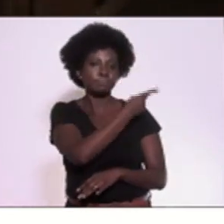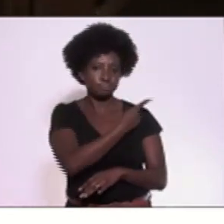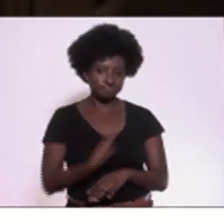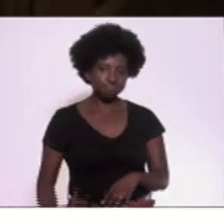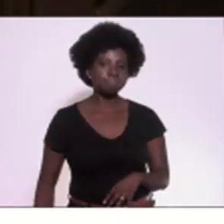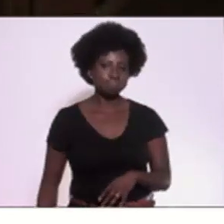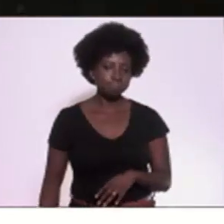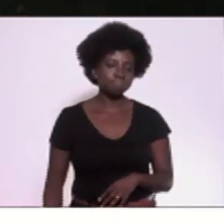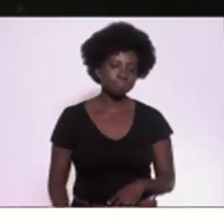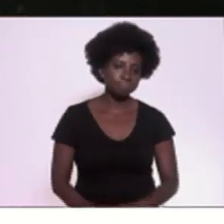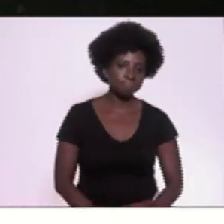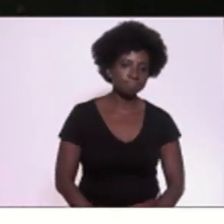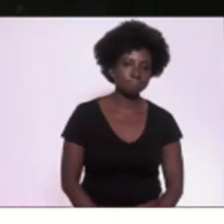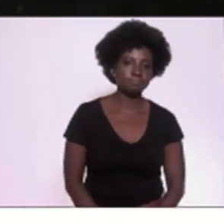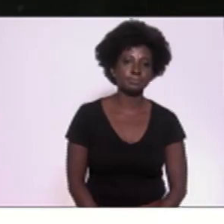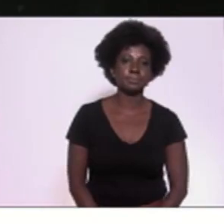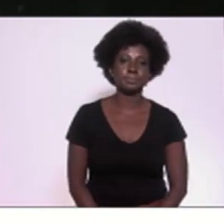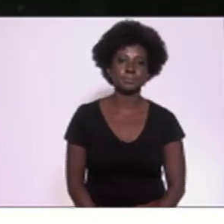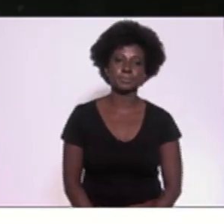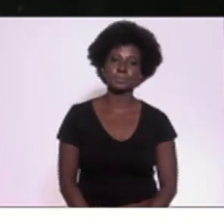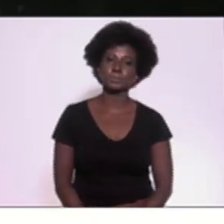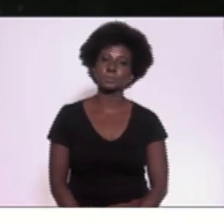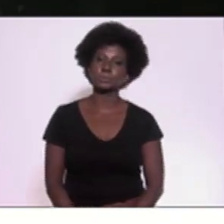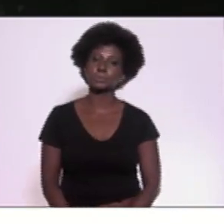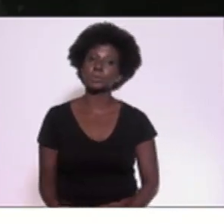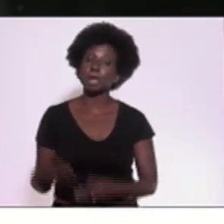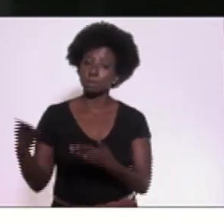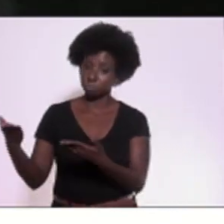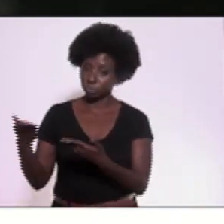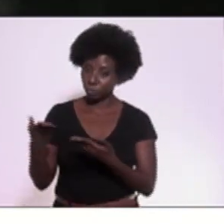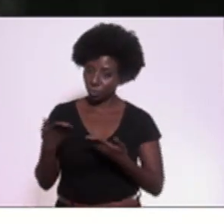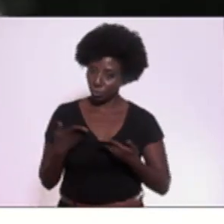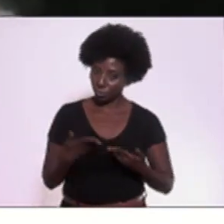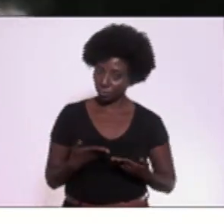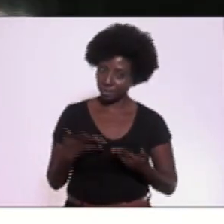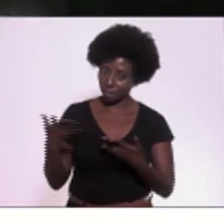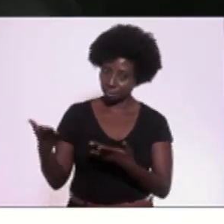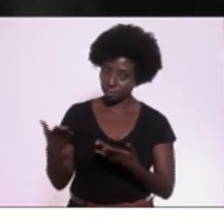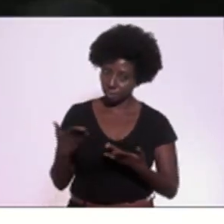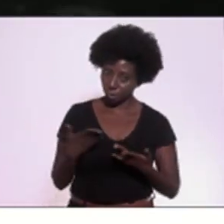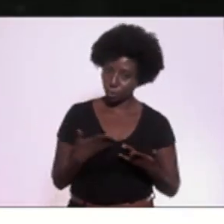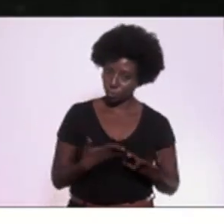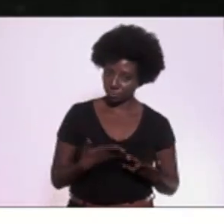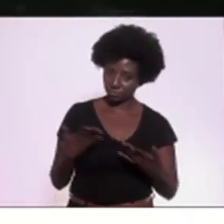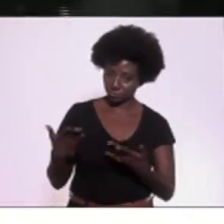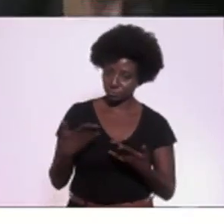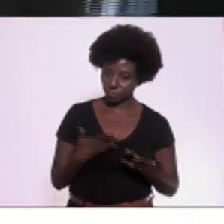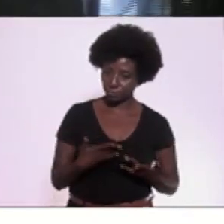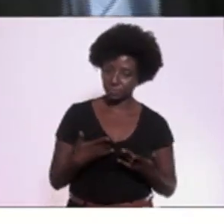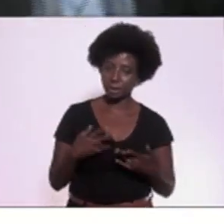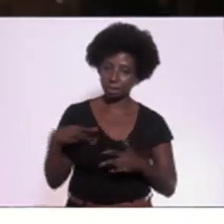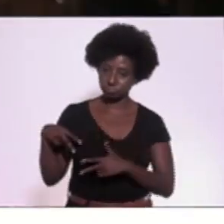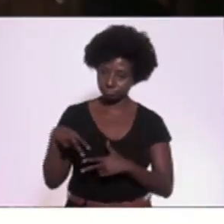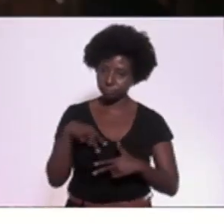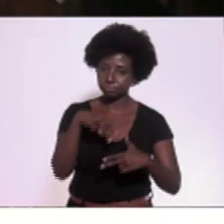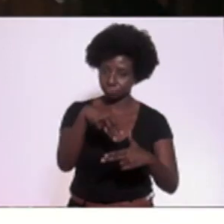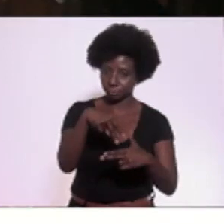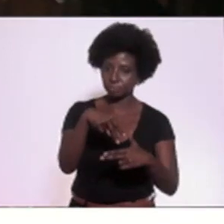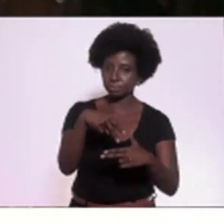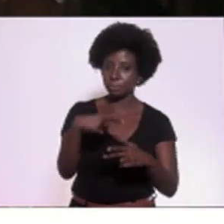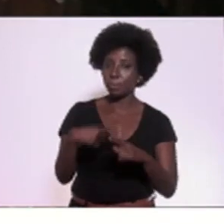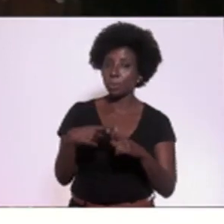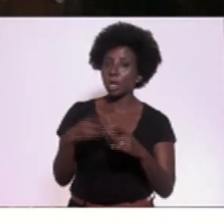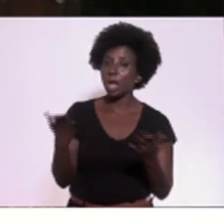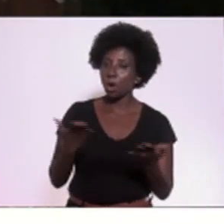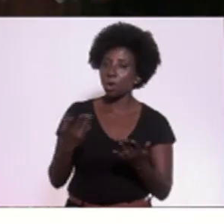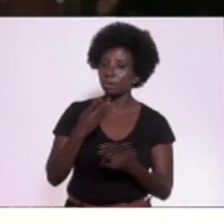deputada, senhora presidente. Gostaria de convidar a nobre deputada para presidir a sessão, porque eu farei uso da palavra agora. Muito obrigada.